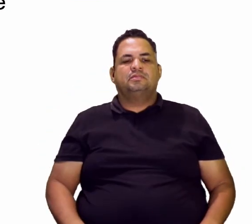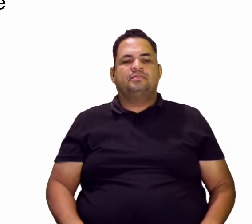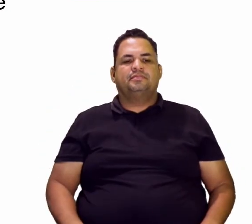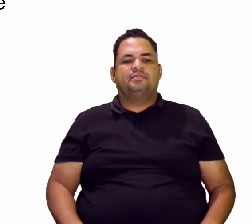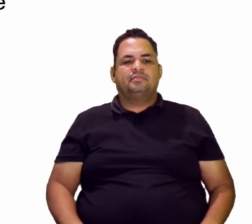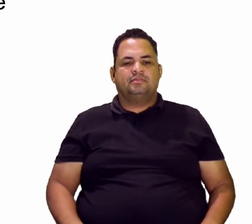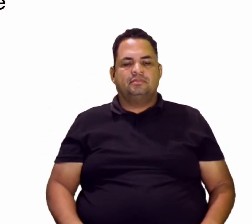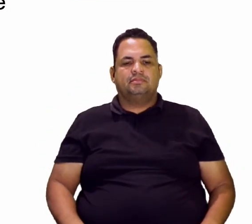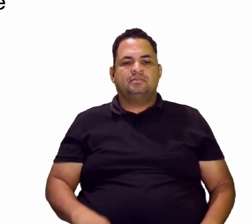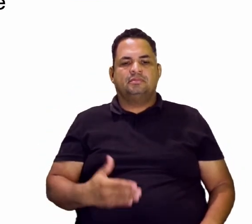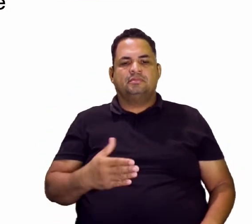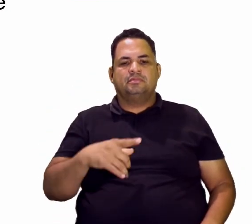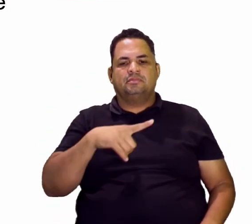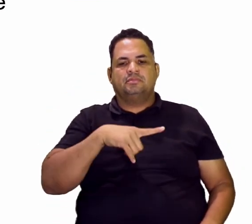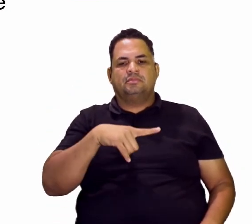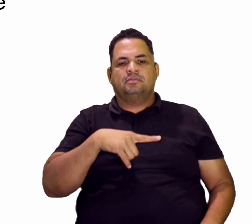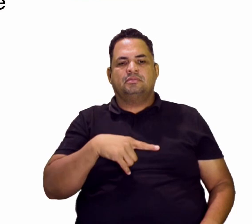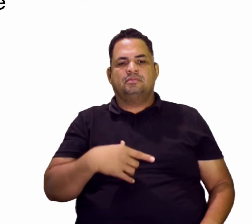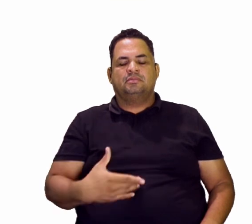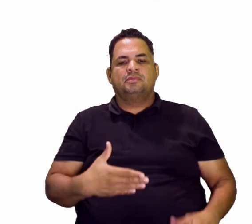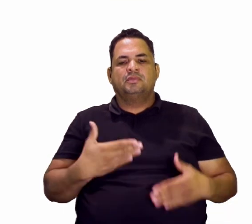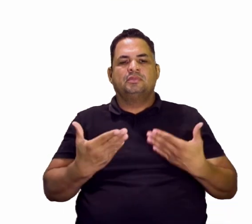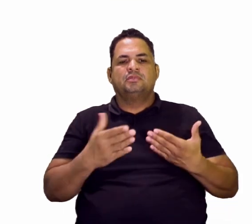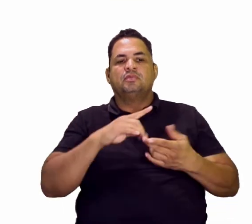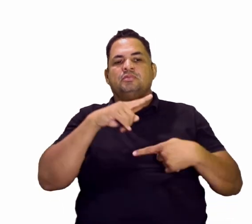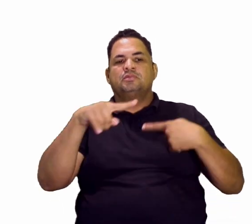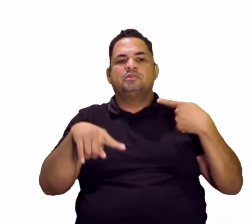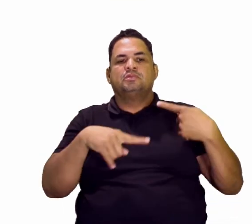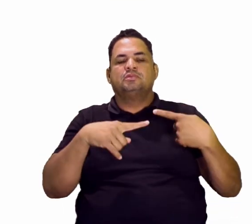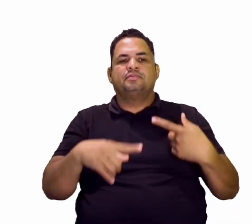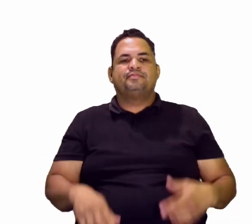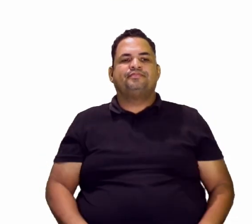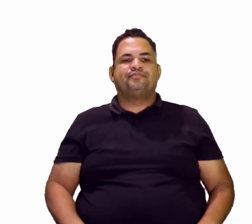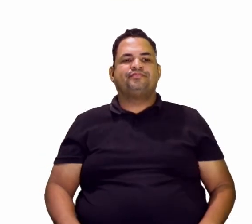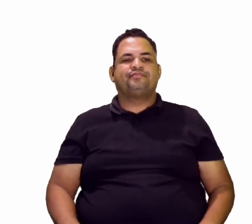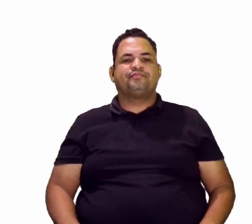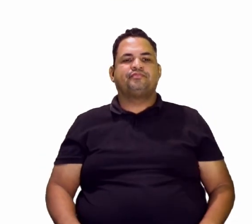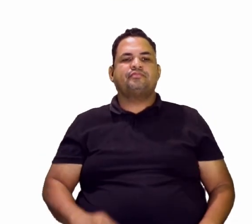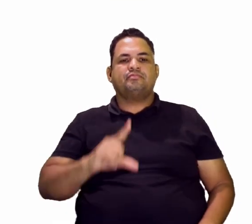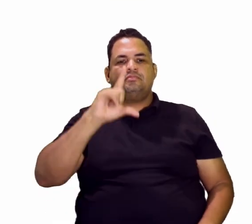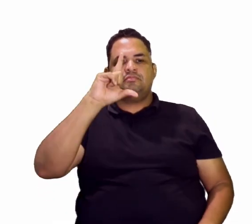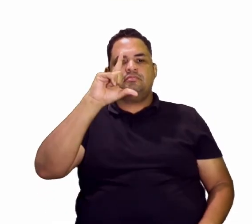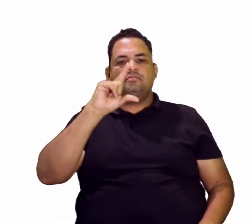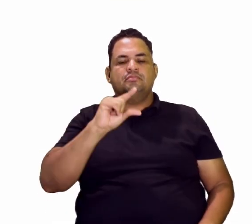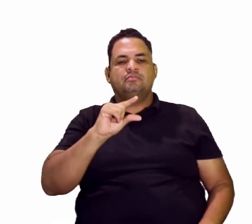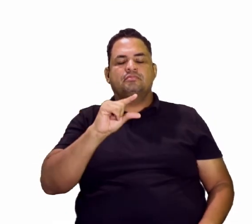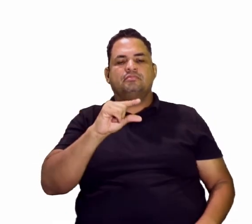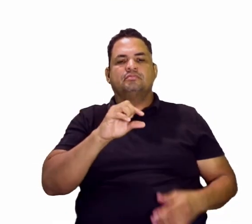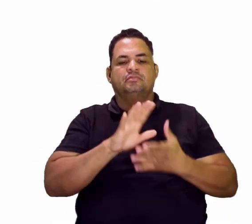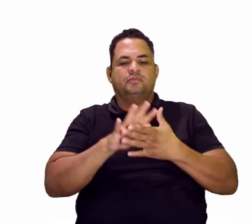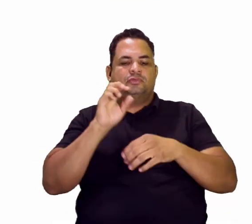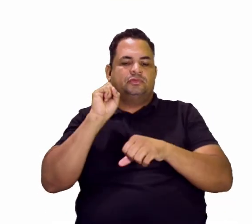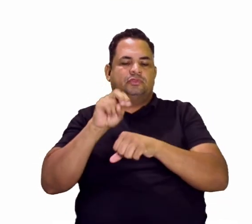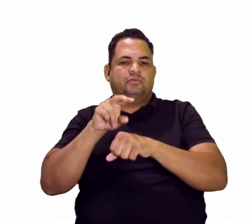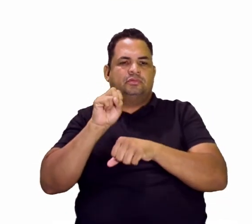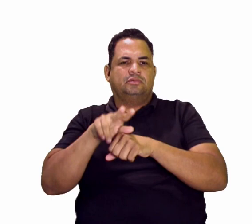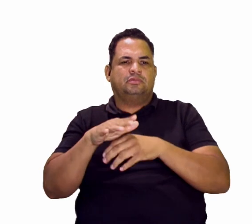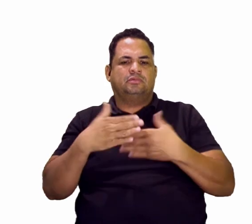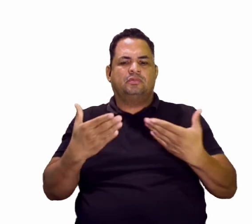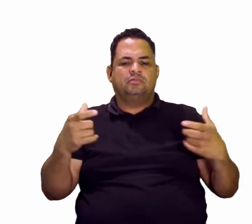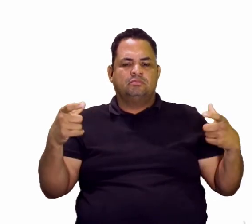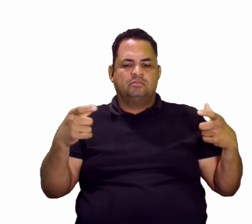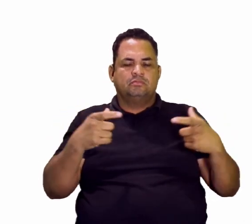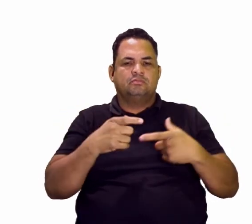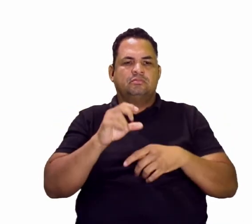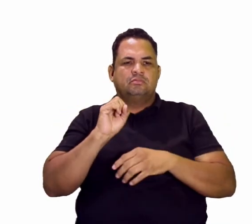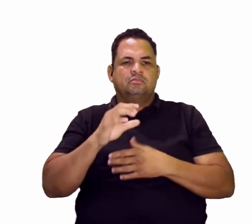pela OMS tinha como objetivo reduzir a reprodução viral. Imagine como é que você